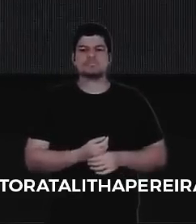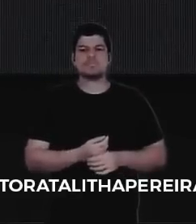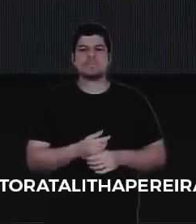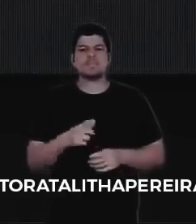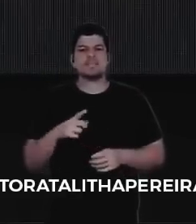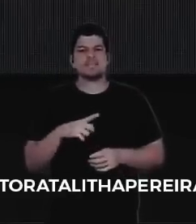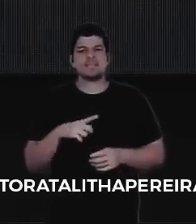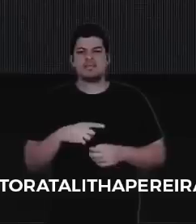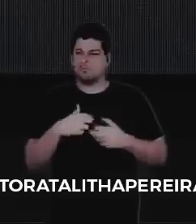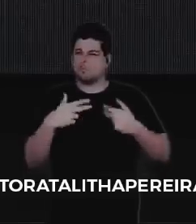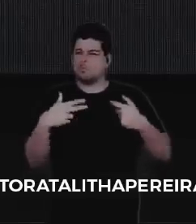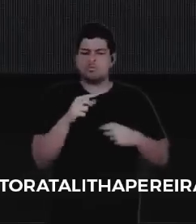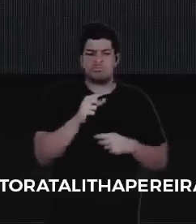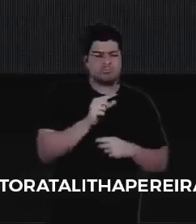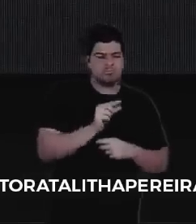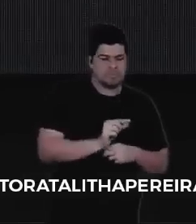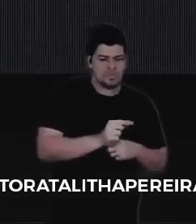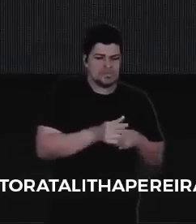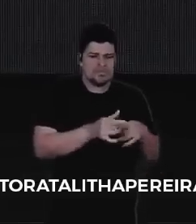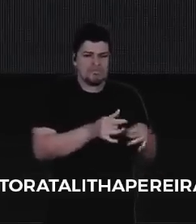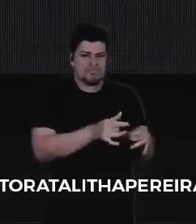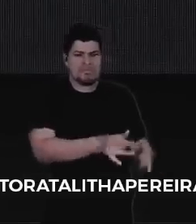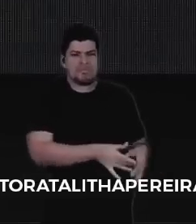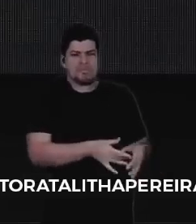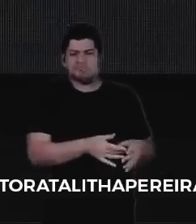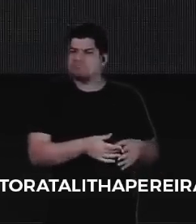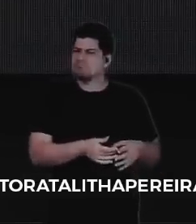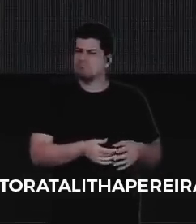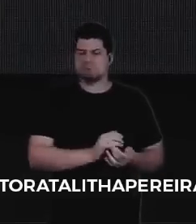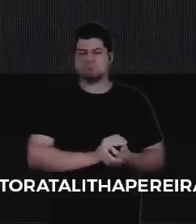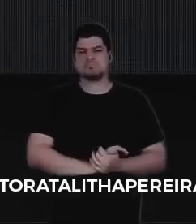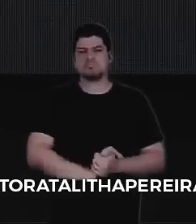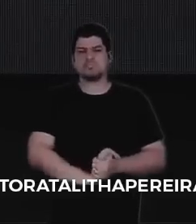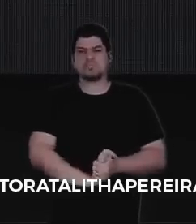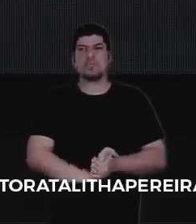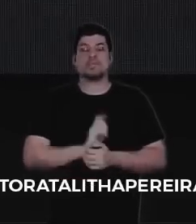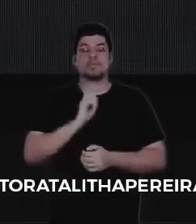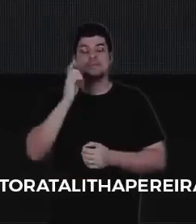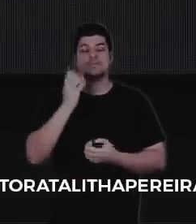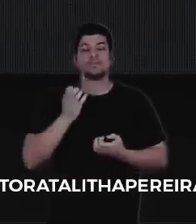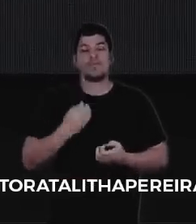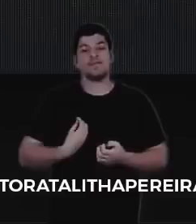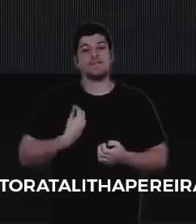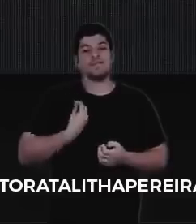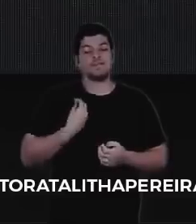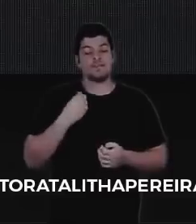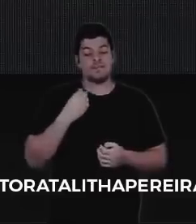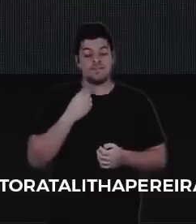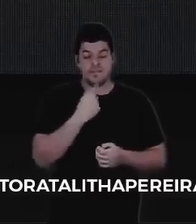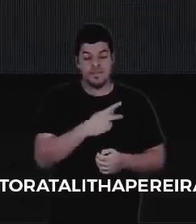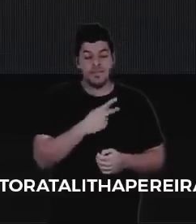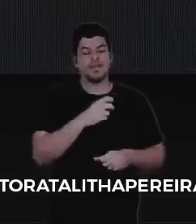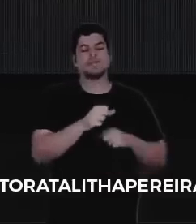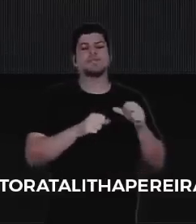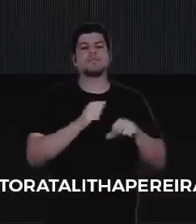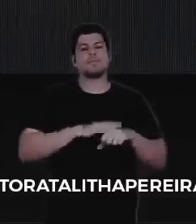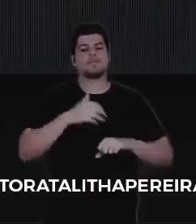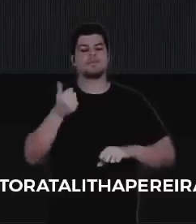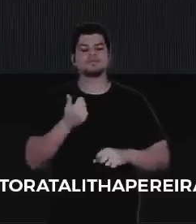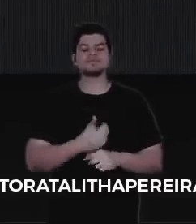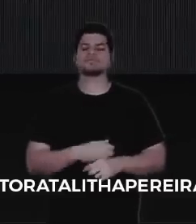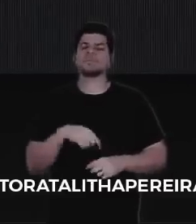muito pequeno diante do que Deus quer que essa pessoa viva. E quando a gente fala